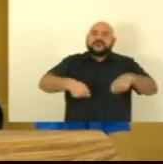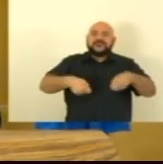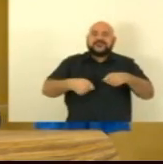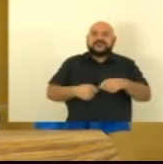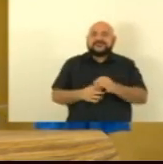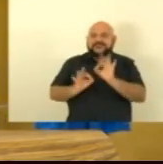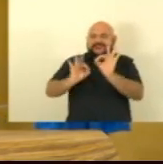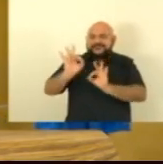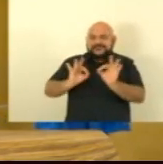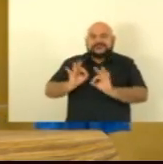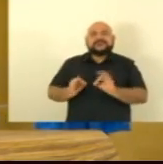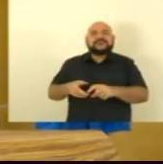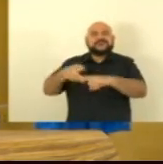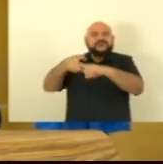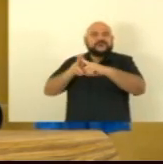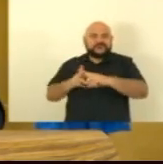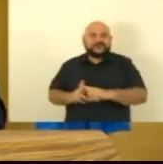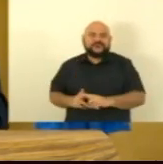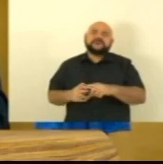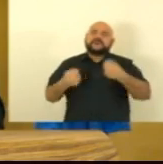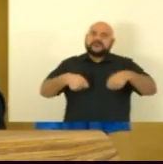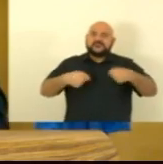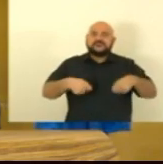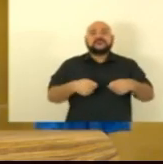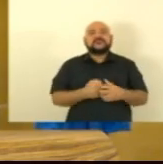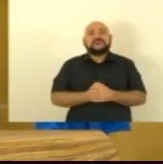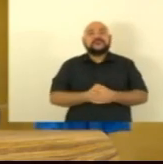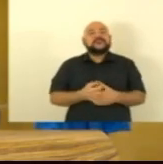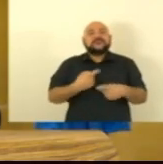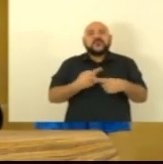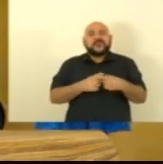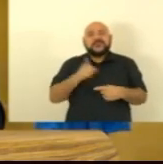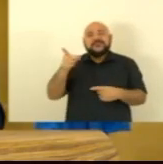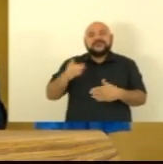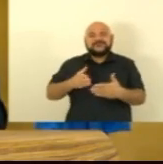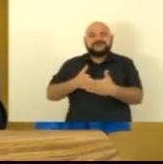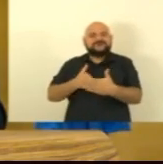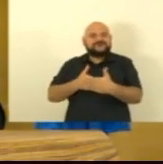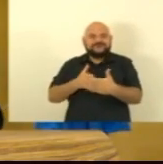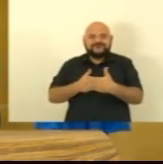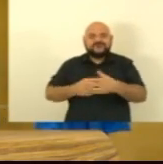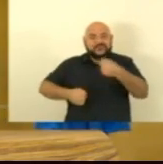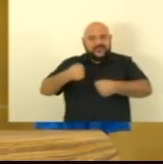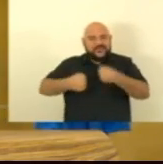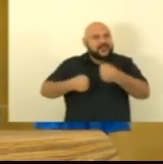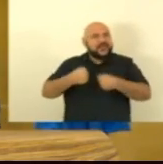a entrada do Espírito Santo está praticamente inacessível para os veículos. Então